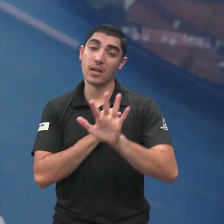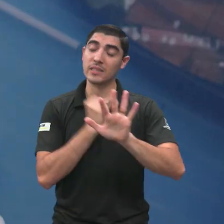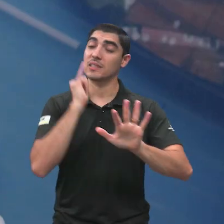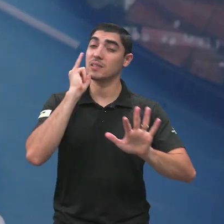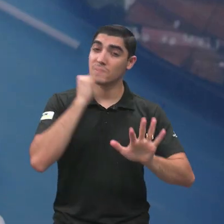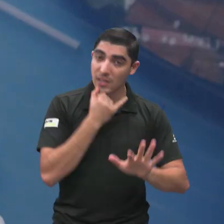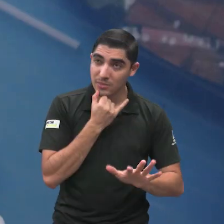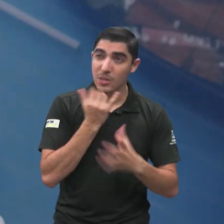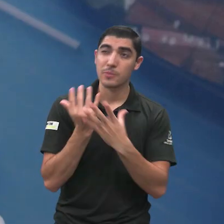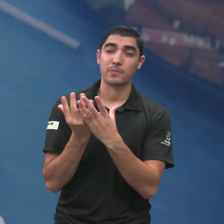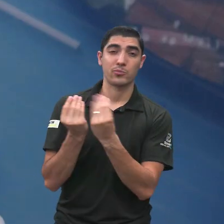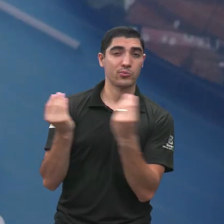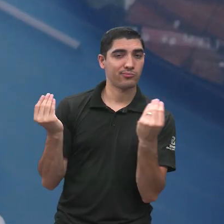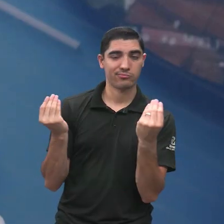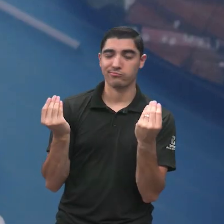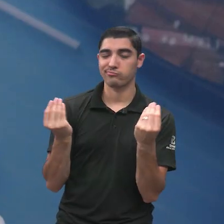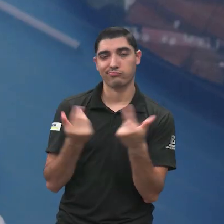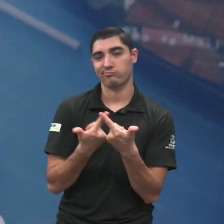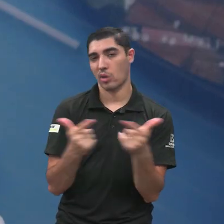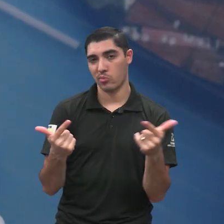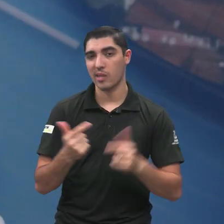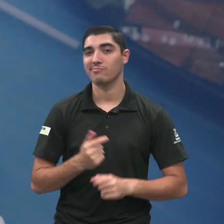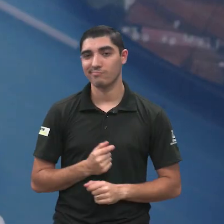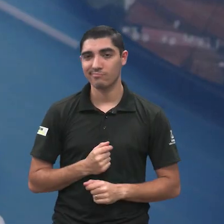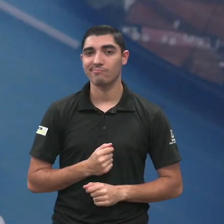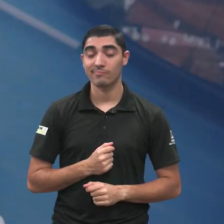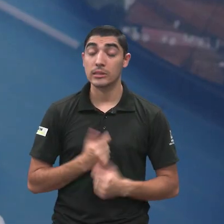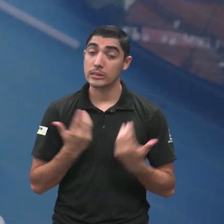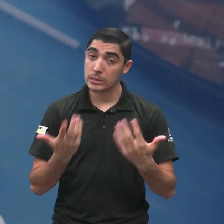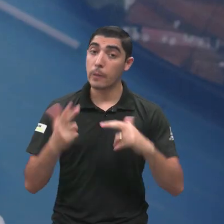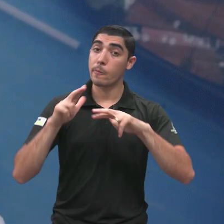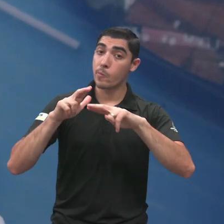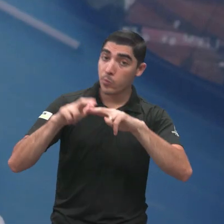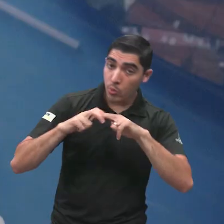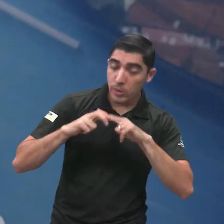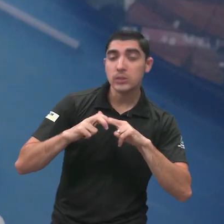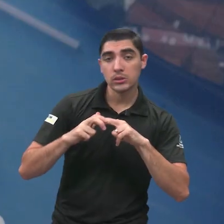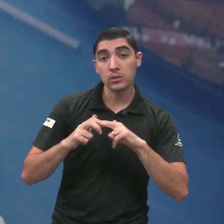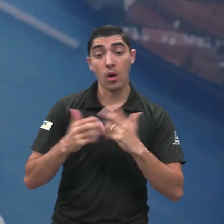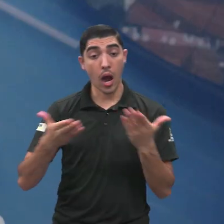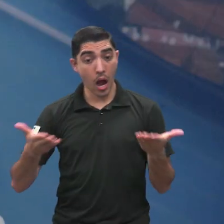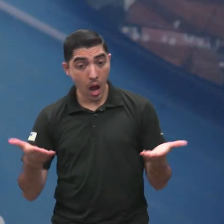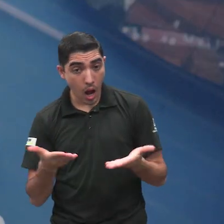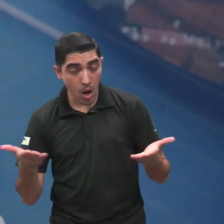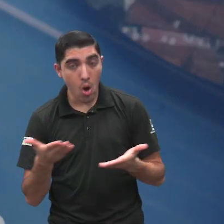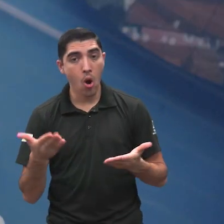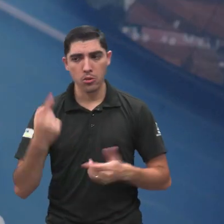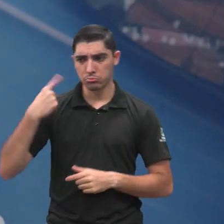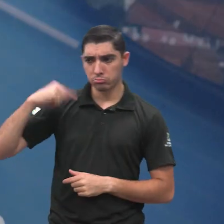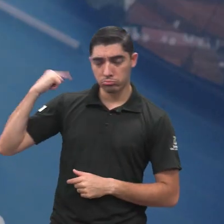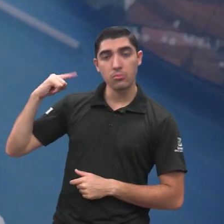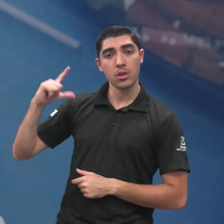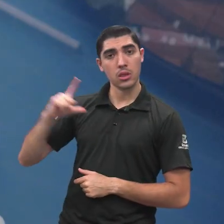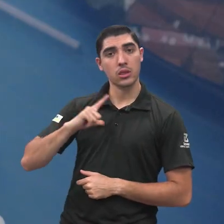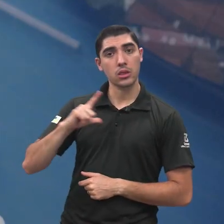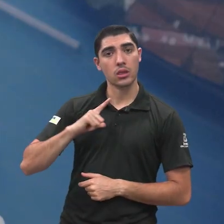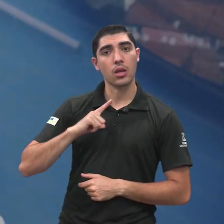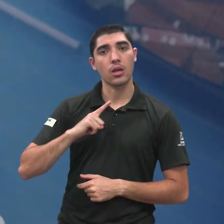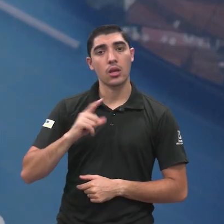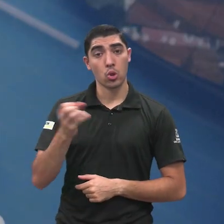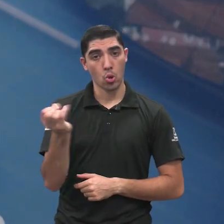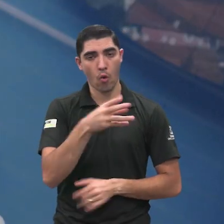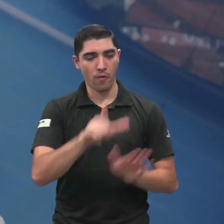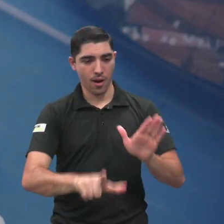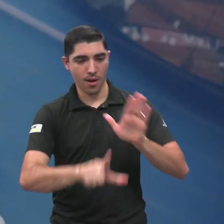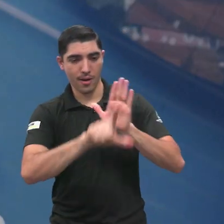das vezes, não se tem. Com certeza. Então, assim, mas é por esse motivo que agora, recentemente, saiu assim,